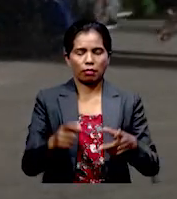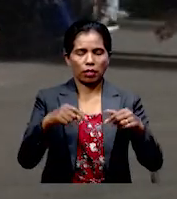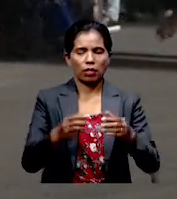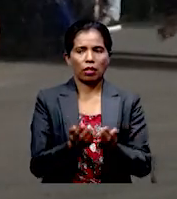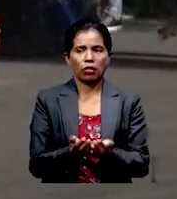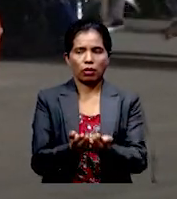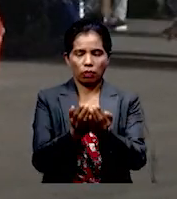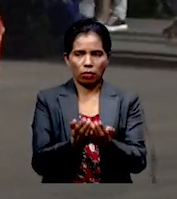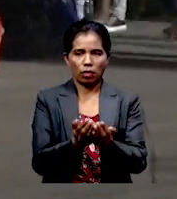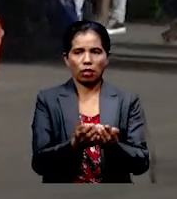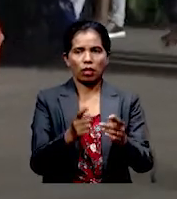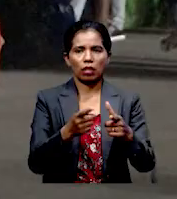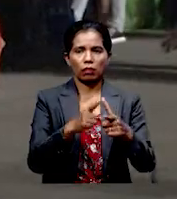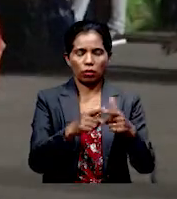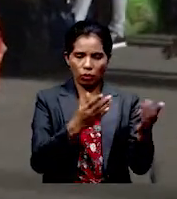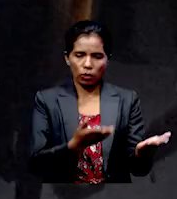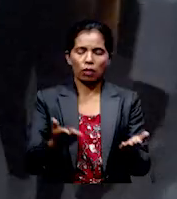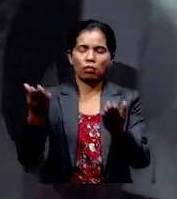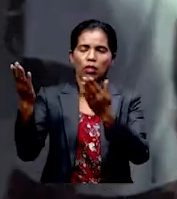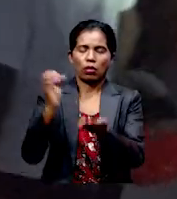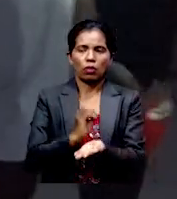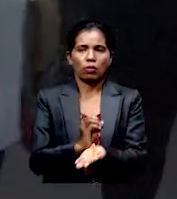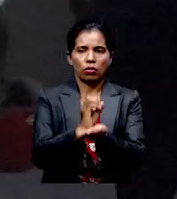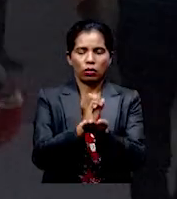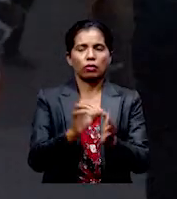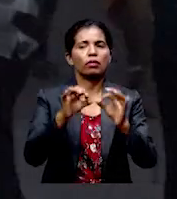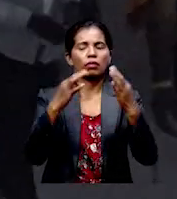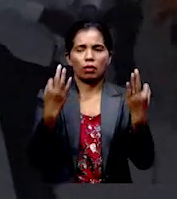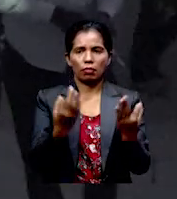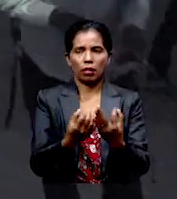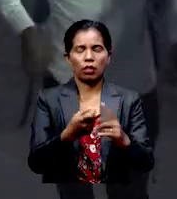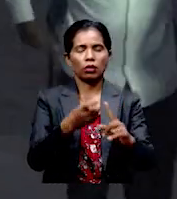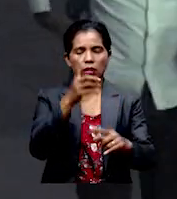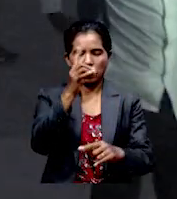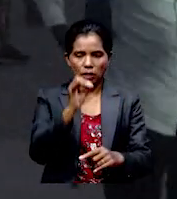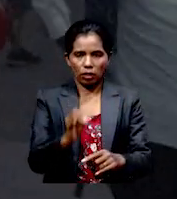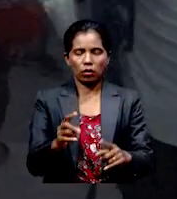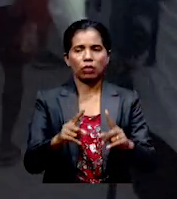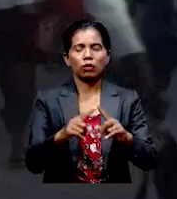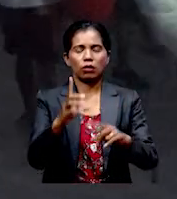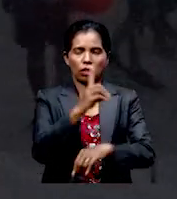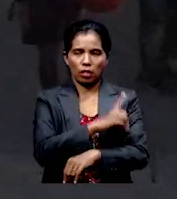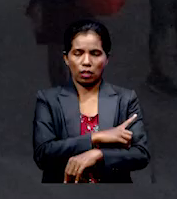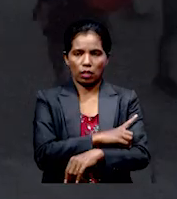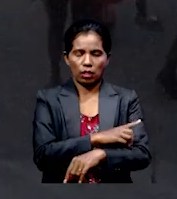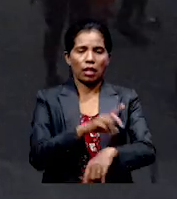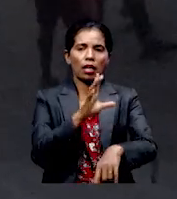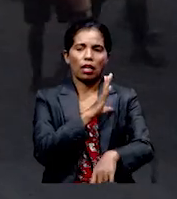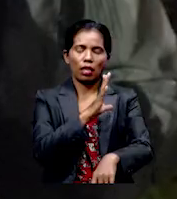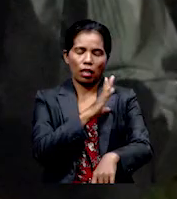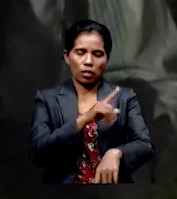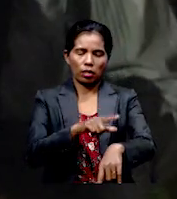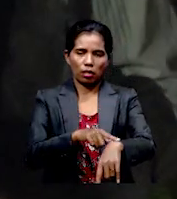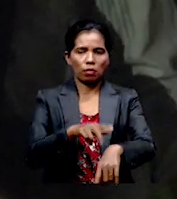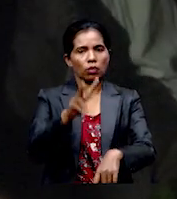atu desloka fali ba ya egusi inisu famili husi capital lir o hin hen komesa tu kurua ate